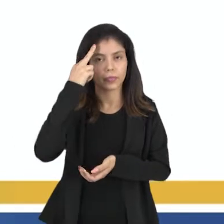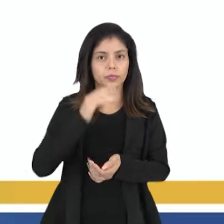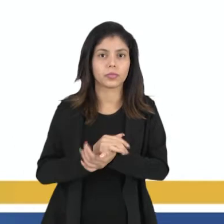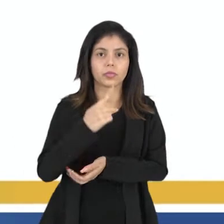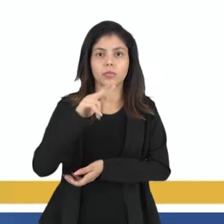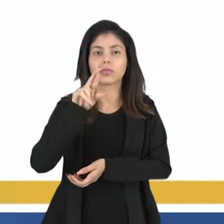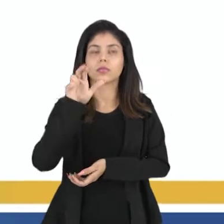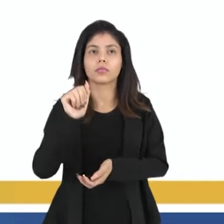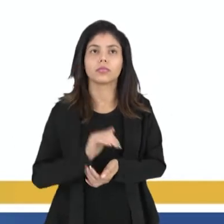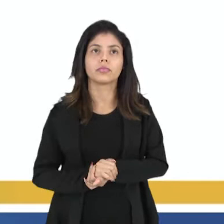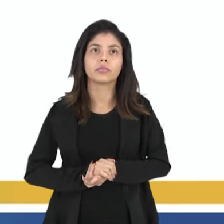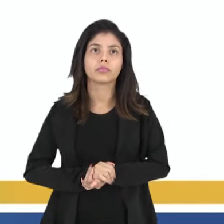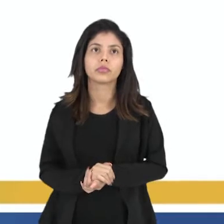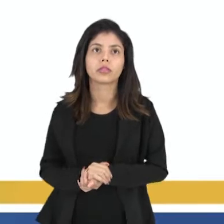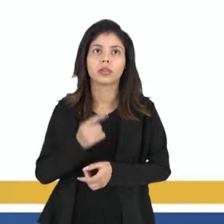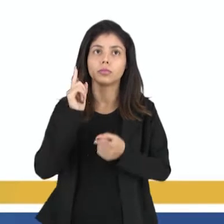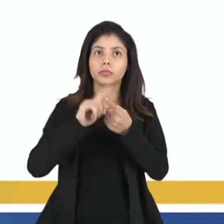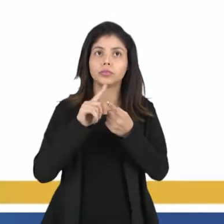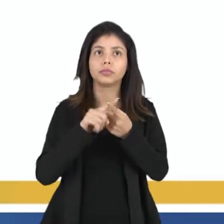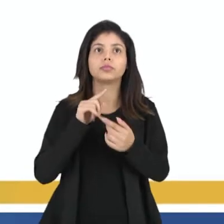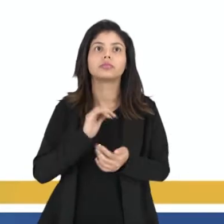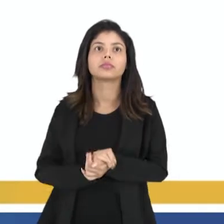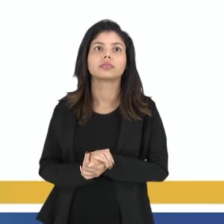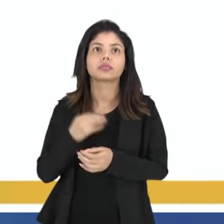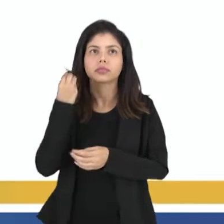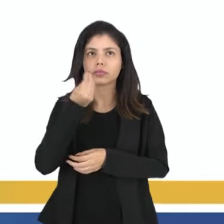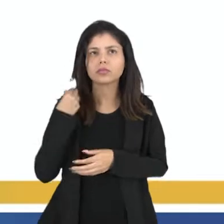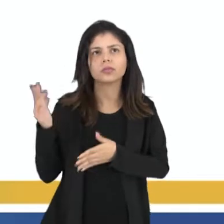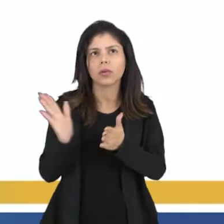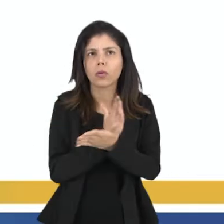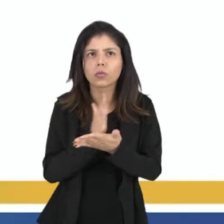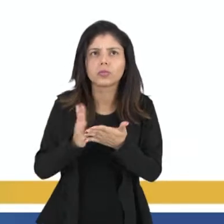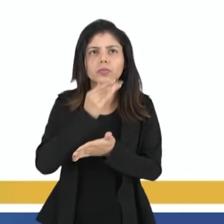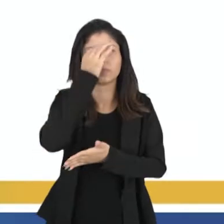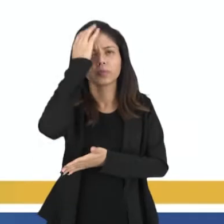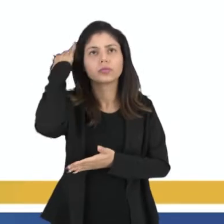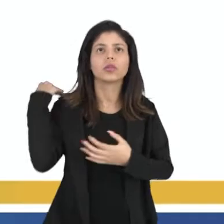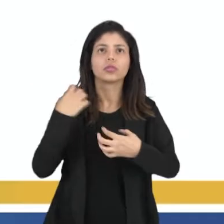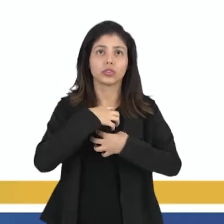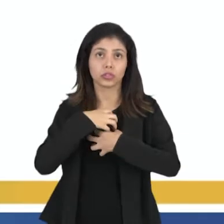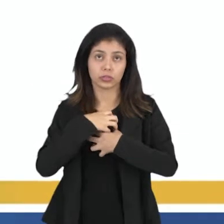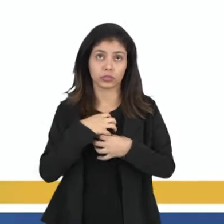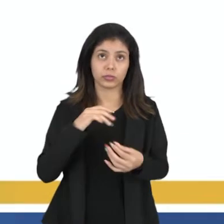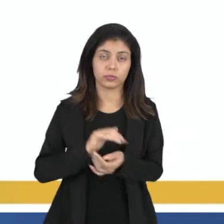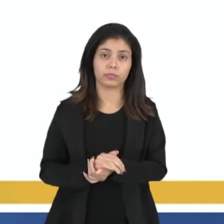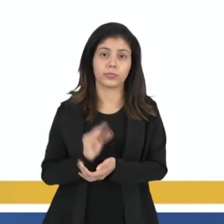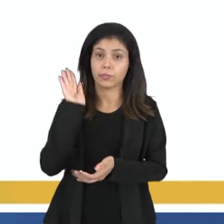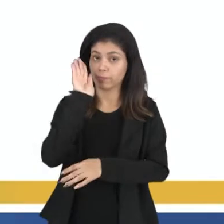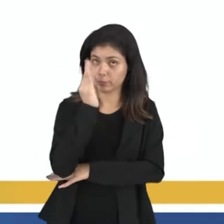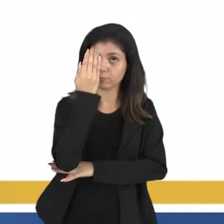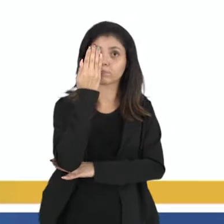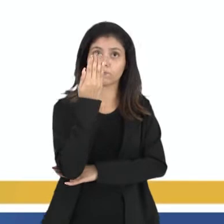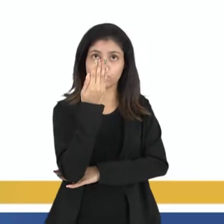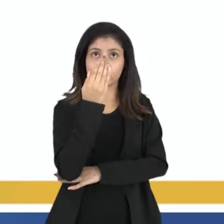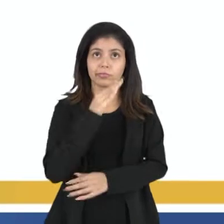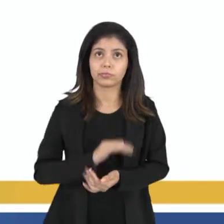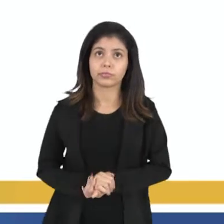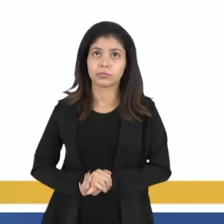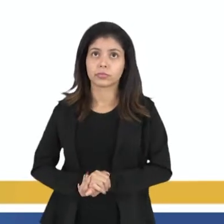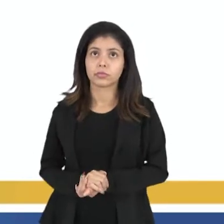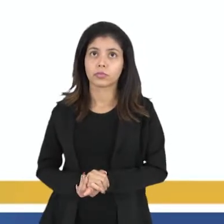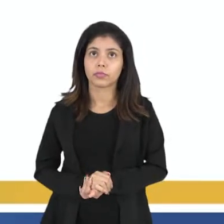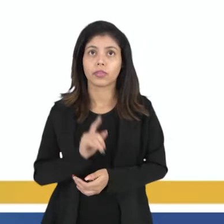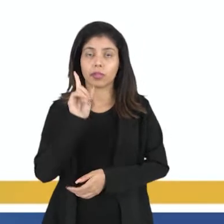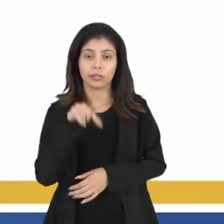bom? Então vamos lá. Texto 1. Experimentei algumas vezes que os sentidos eram enganosos.